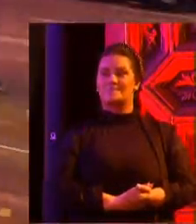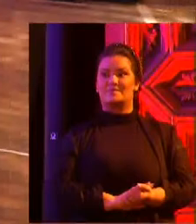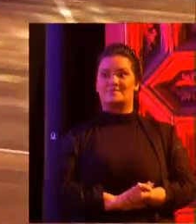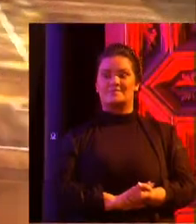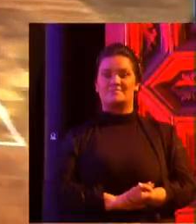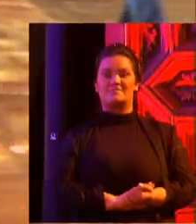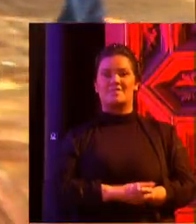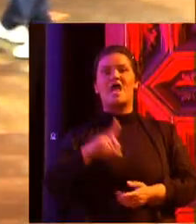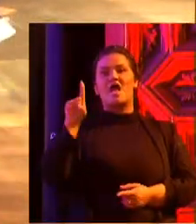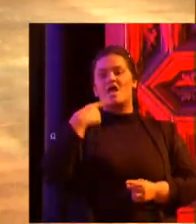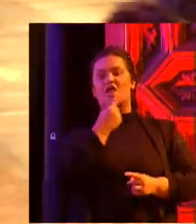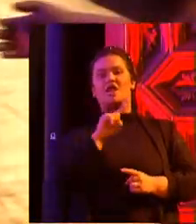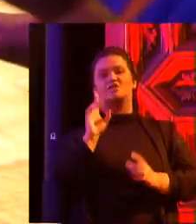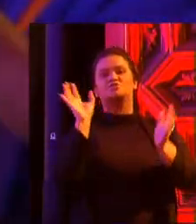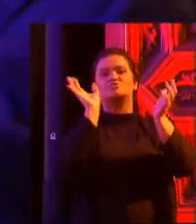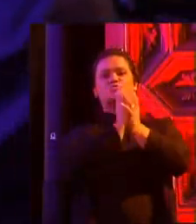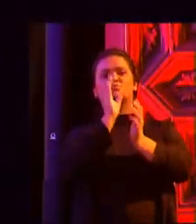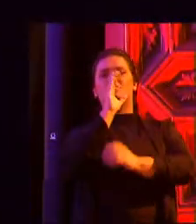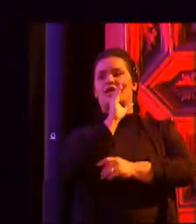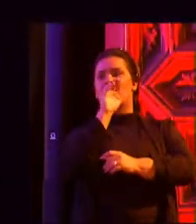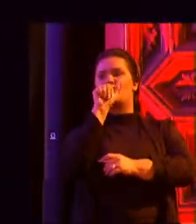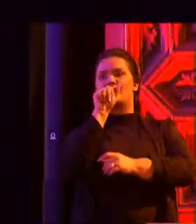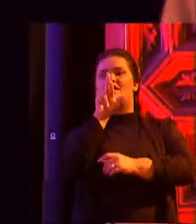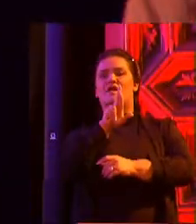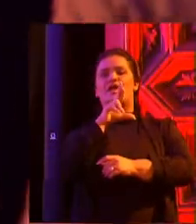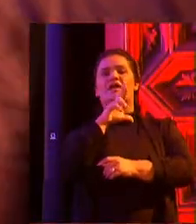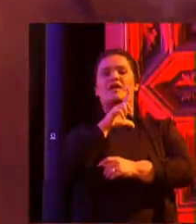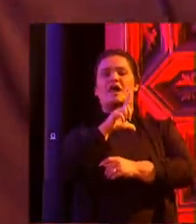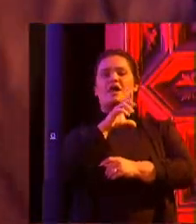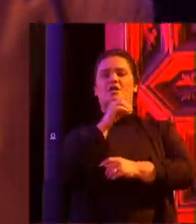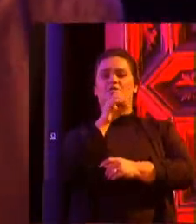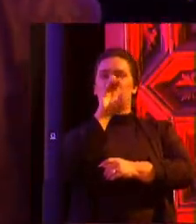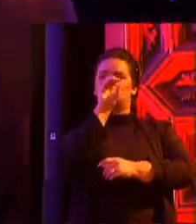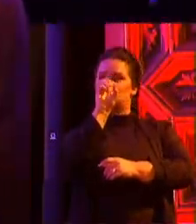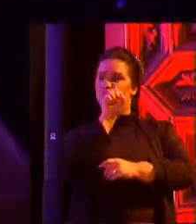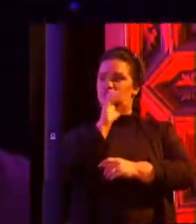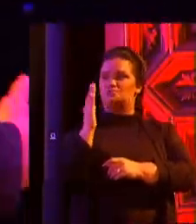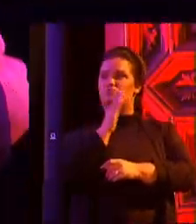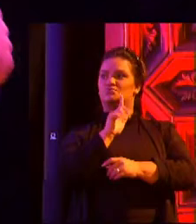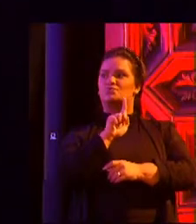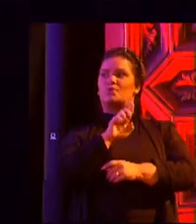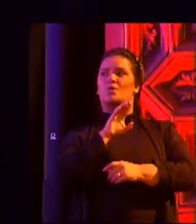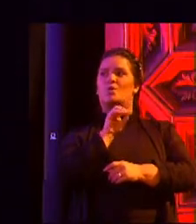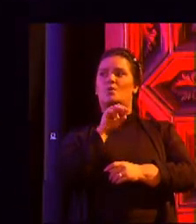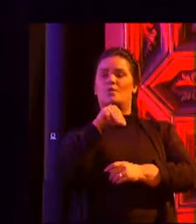Regente do Coro Carlos Gomes, criadora do Coro Carlos Gomes.